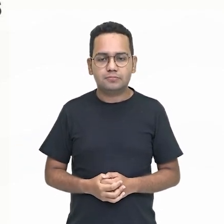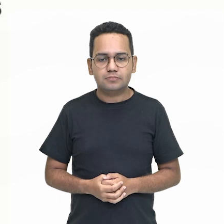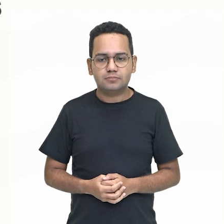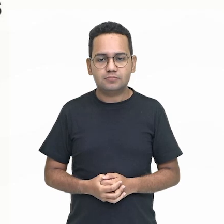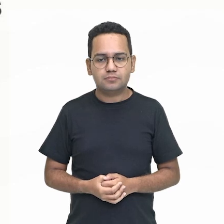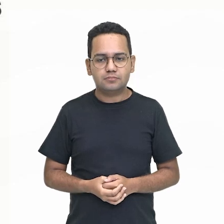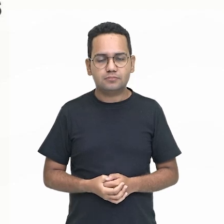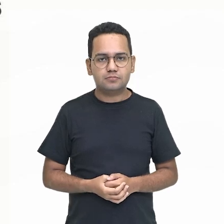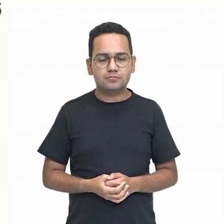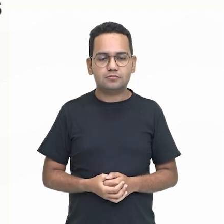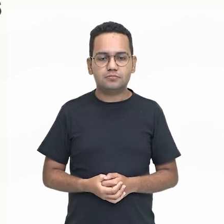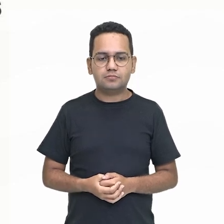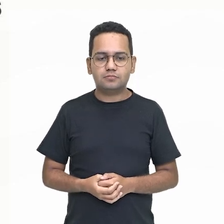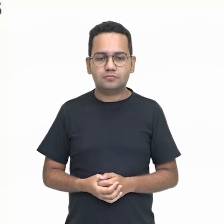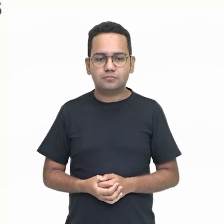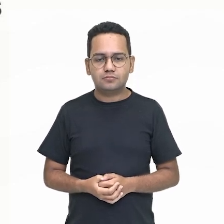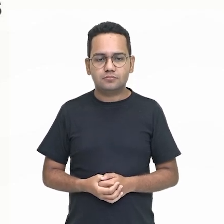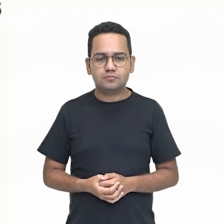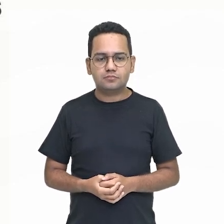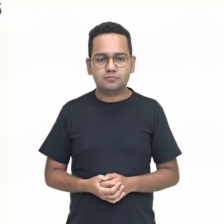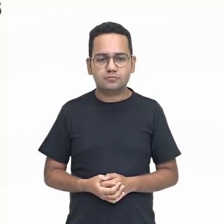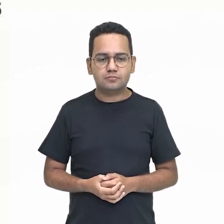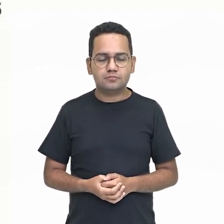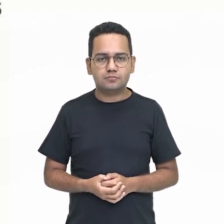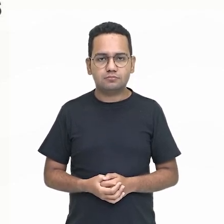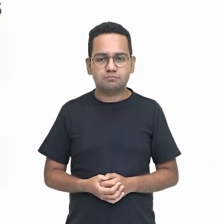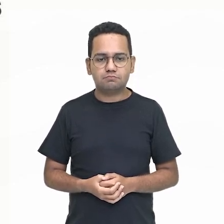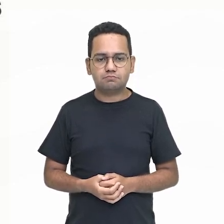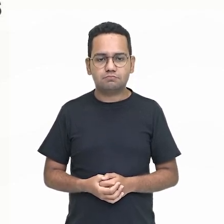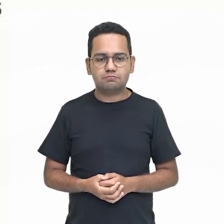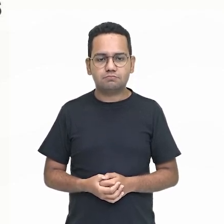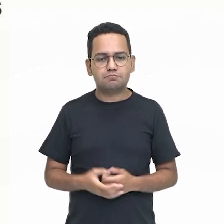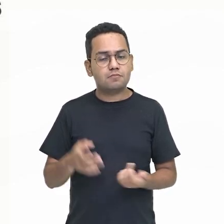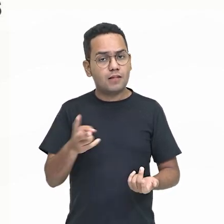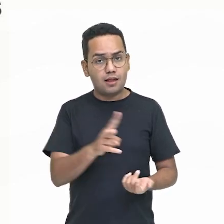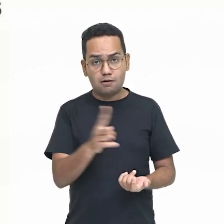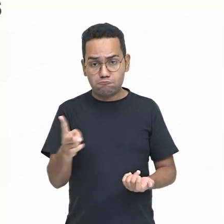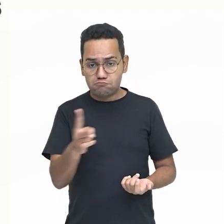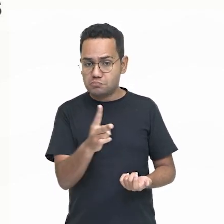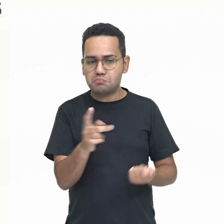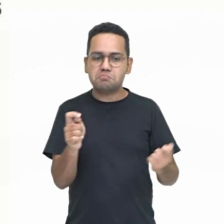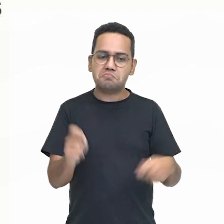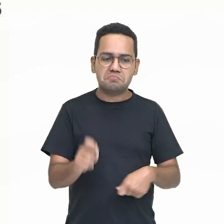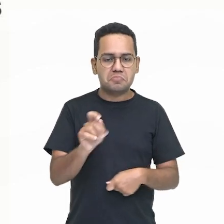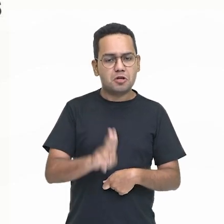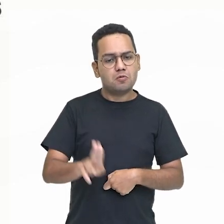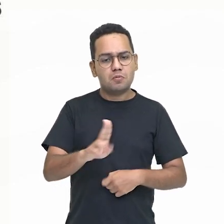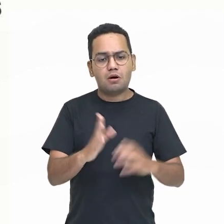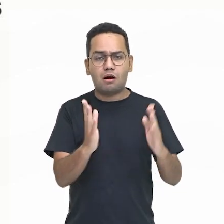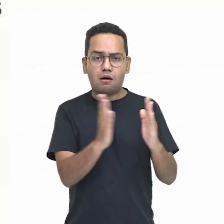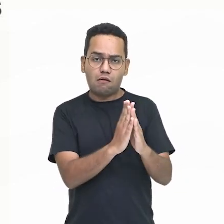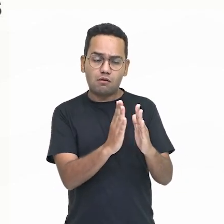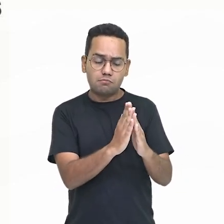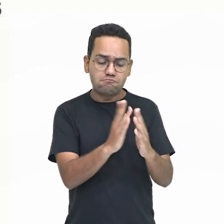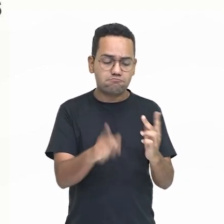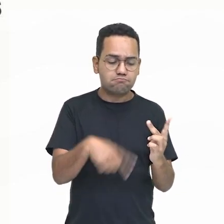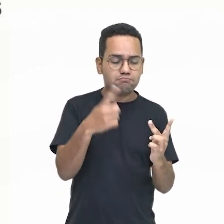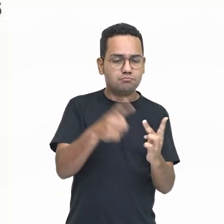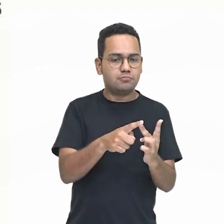energia solar ou dessa energia fotovoltaica. Ambas podem ser utilizadas